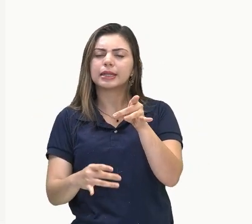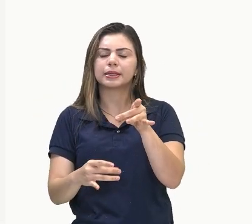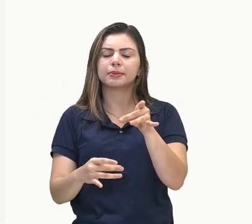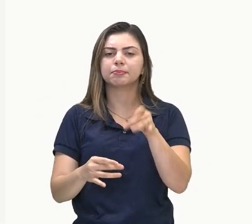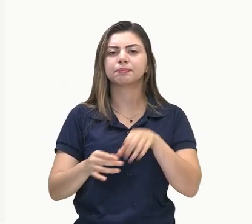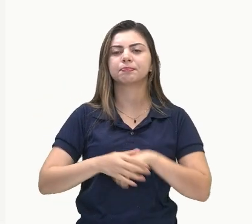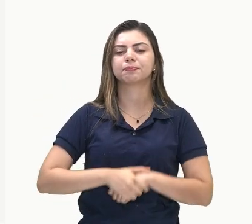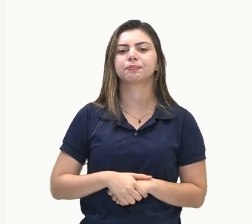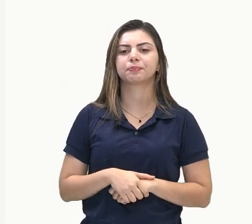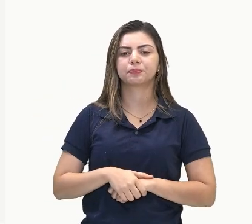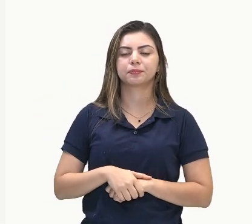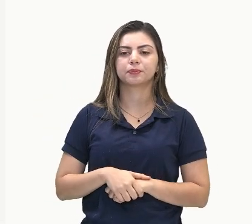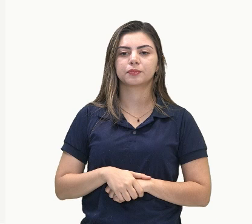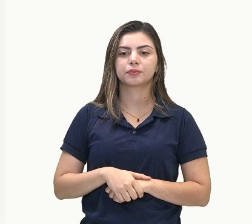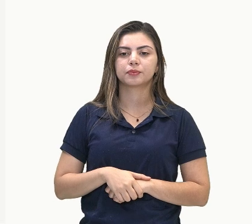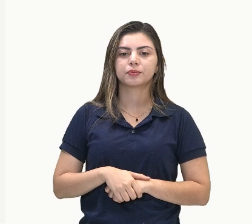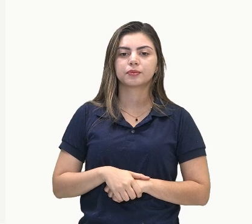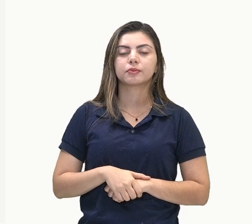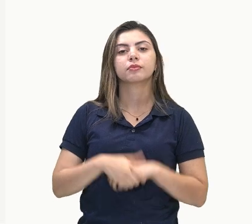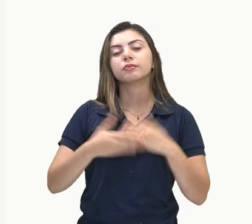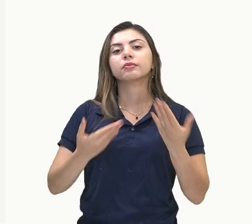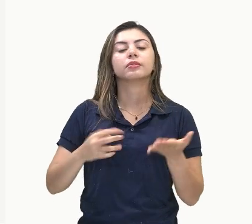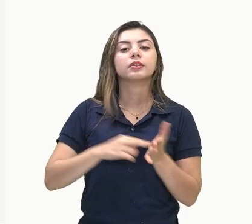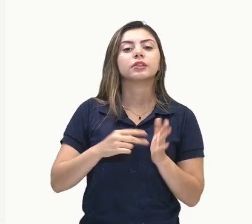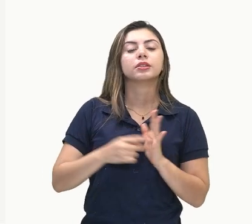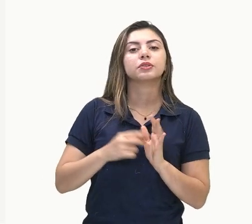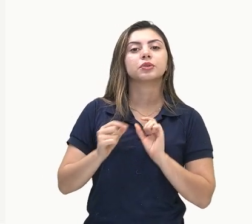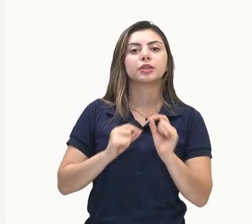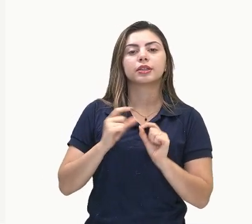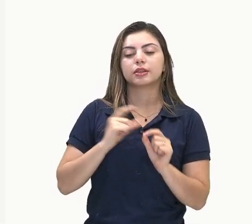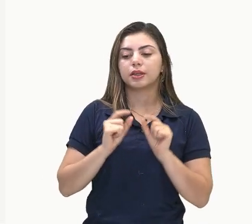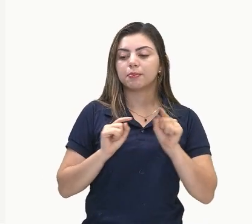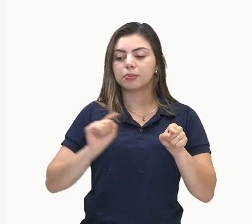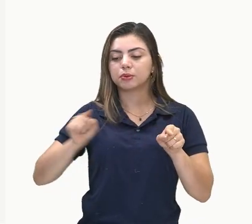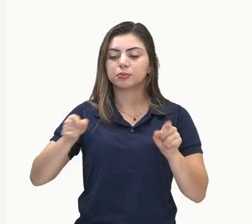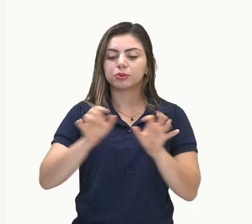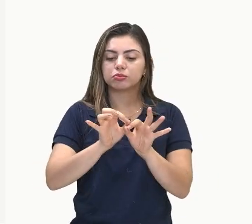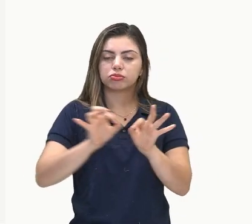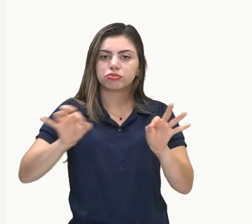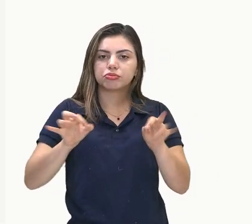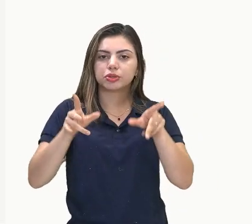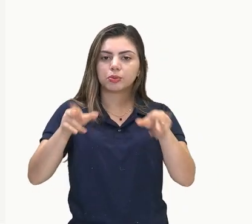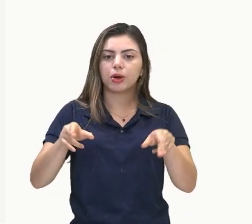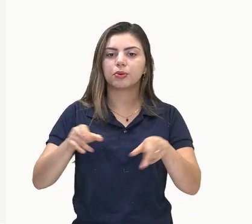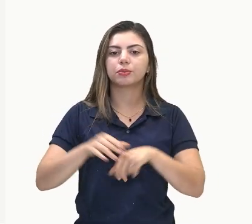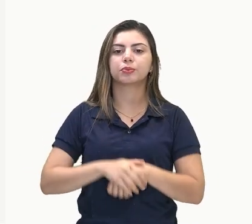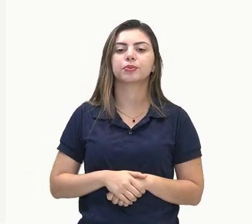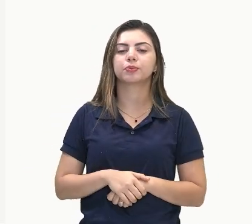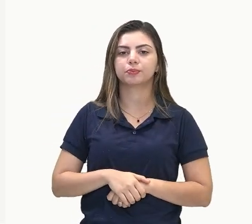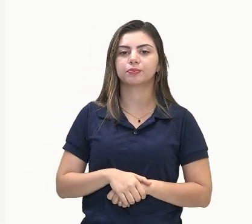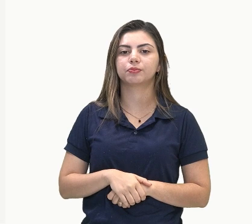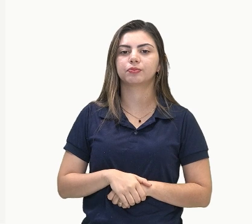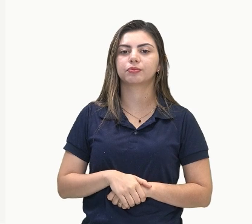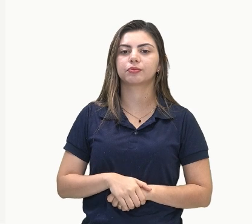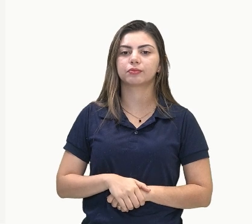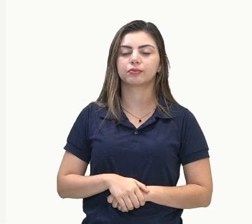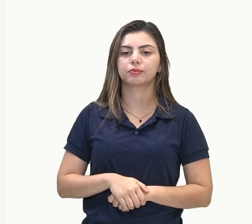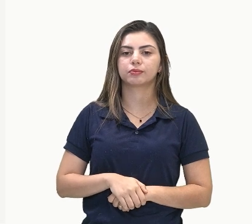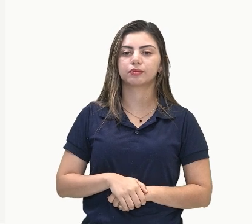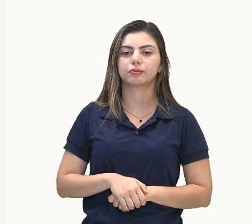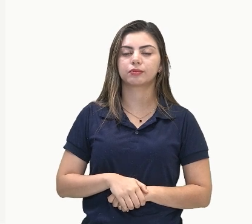aulas futuras. Ou seja, possui a mesma distância. Aí, ó, é a